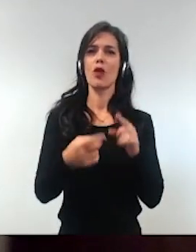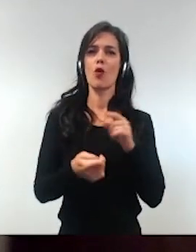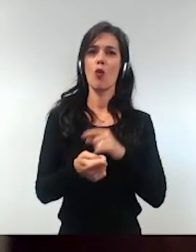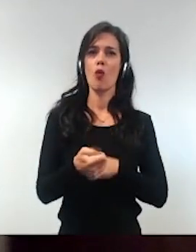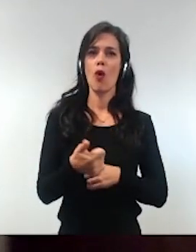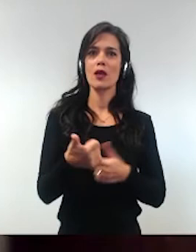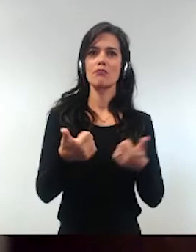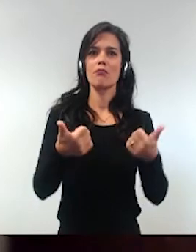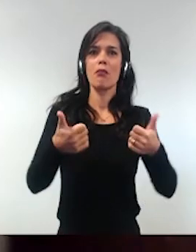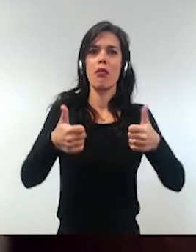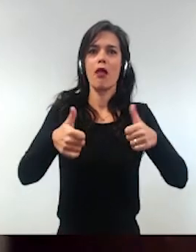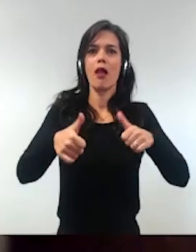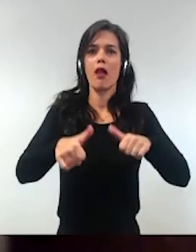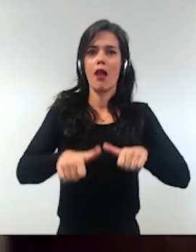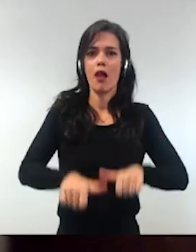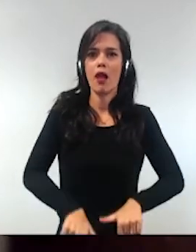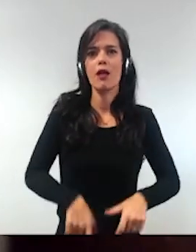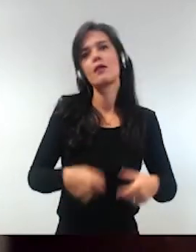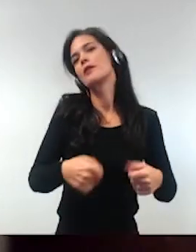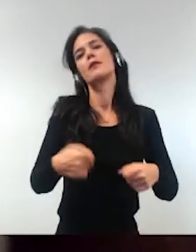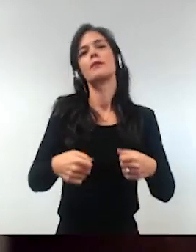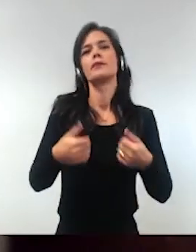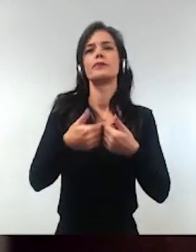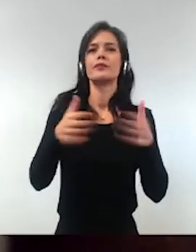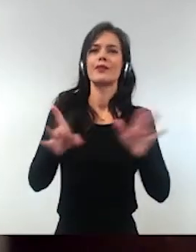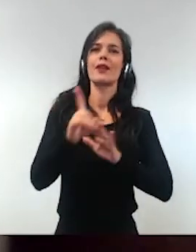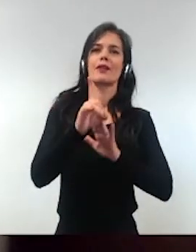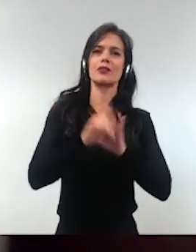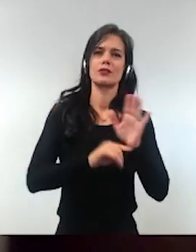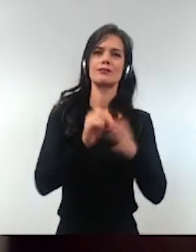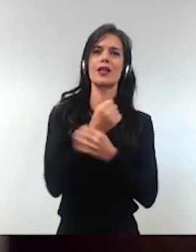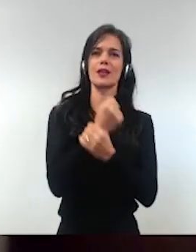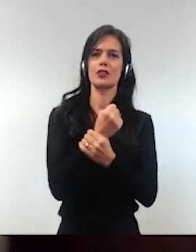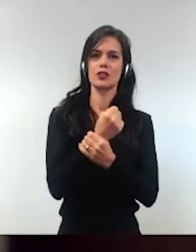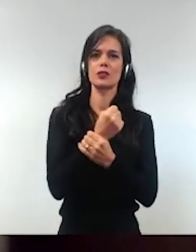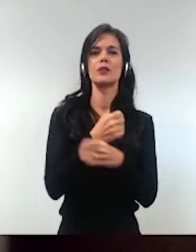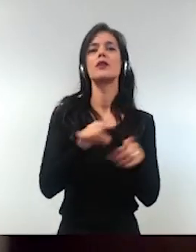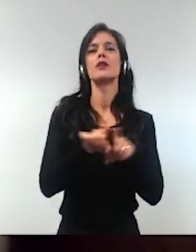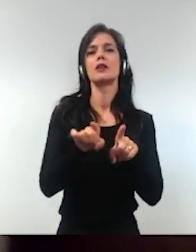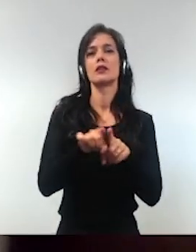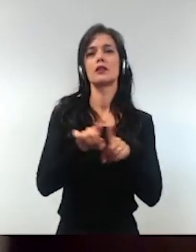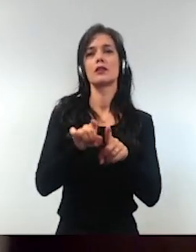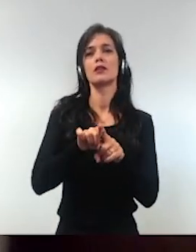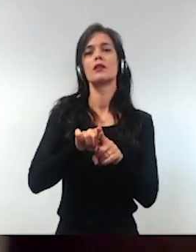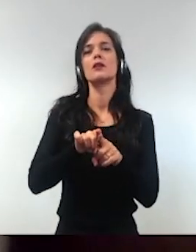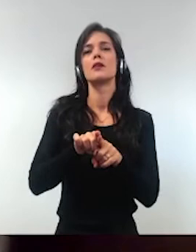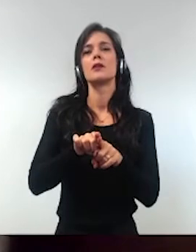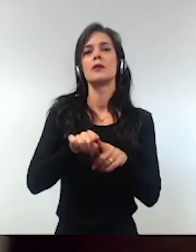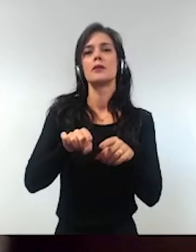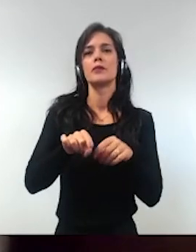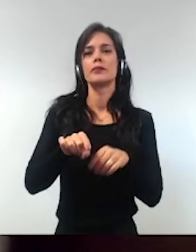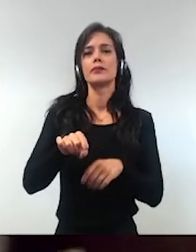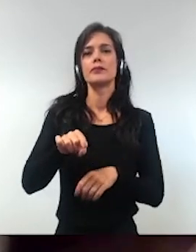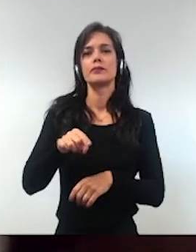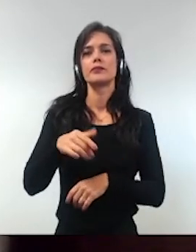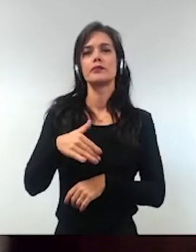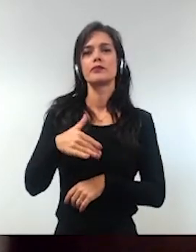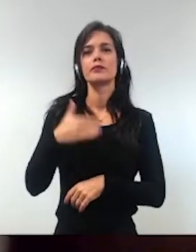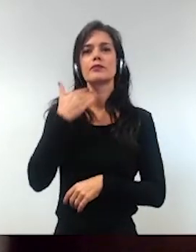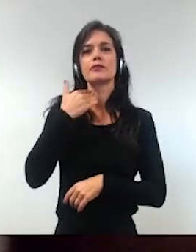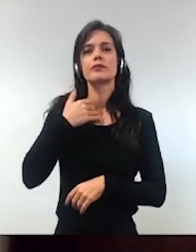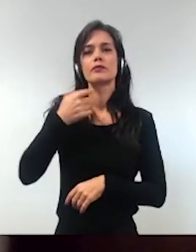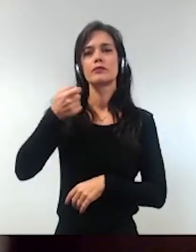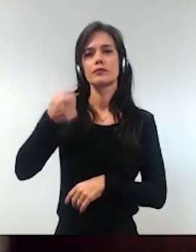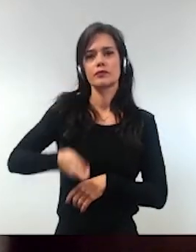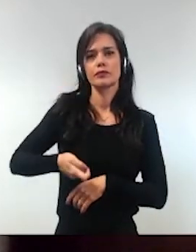falência. Então, foram decisões imediatas. E juízes brasileiros ainda formaram novos médicos logo no